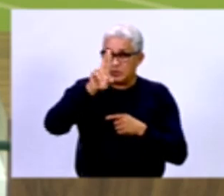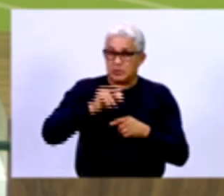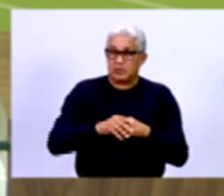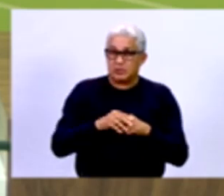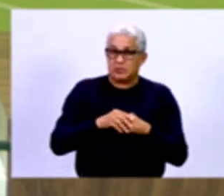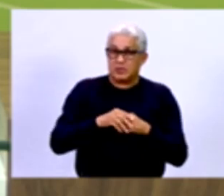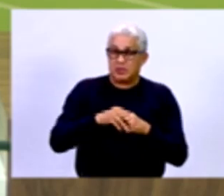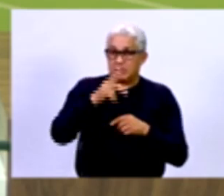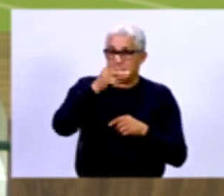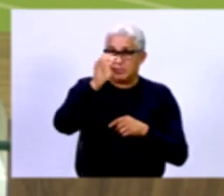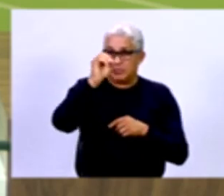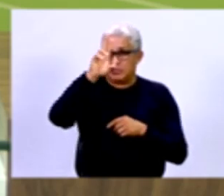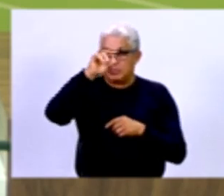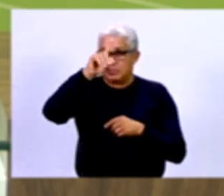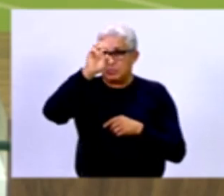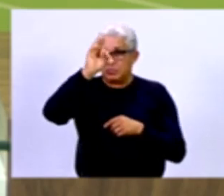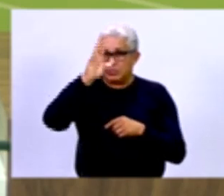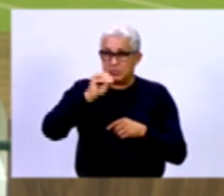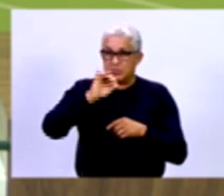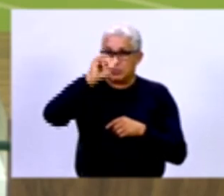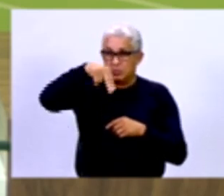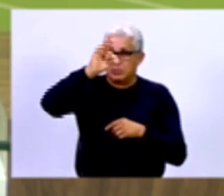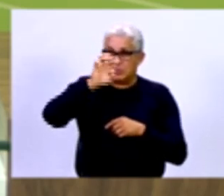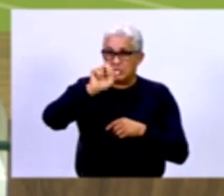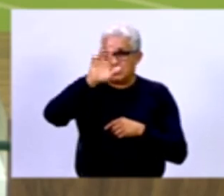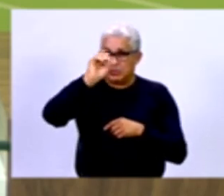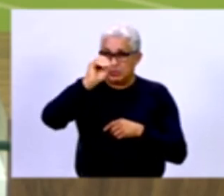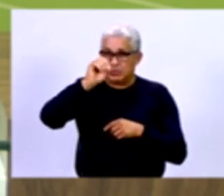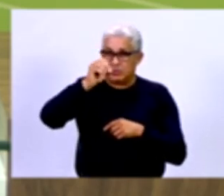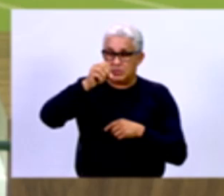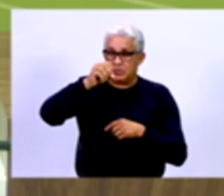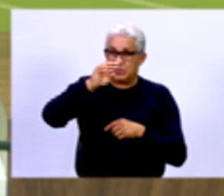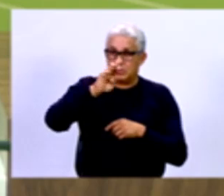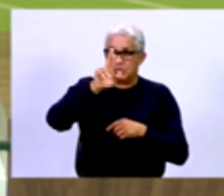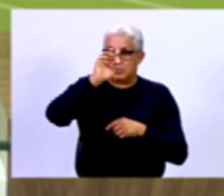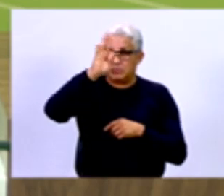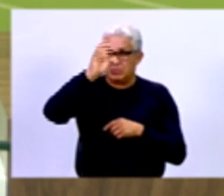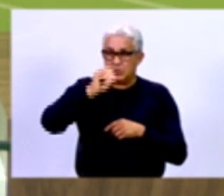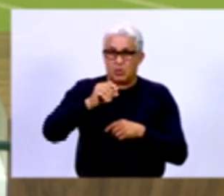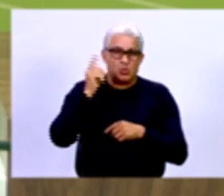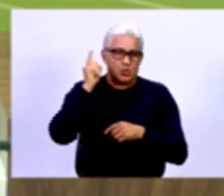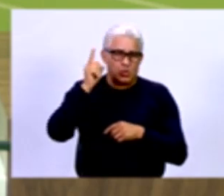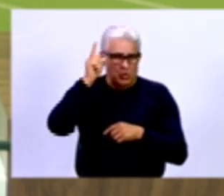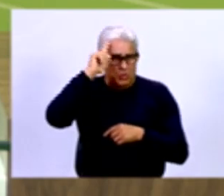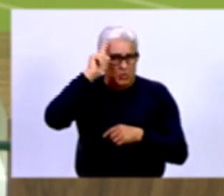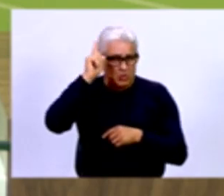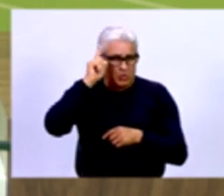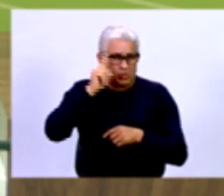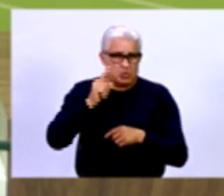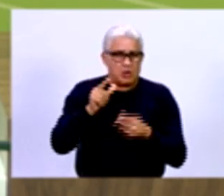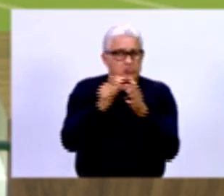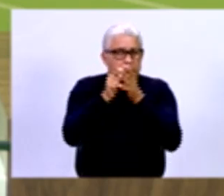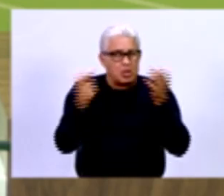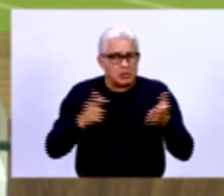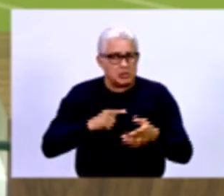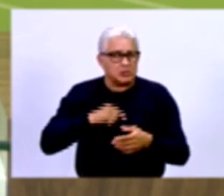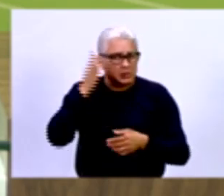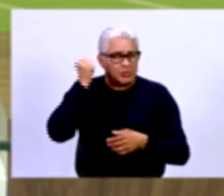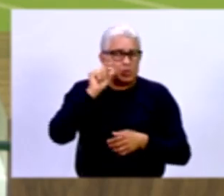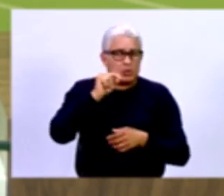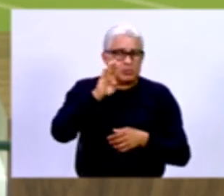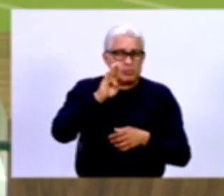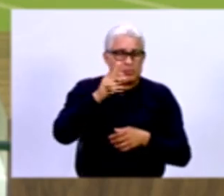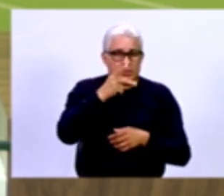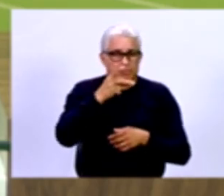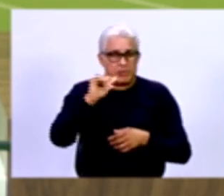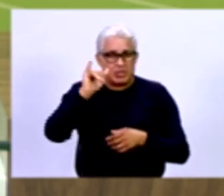Interno Bruto. É o famoso PIB. A gente escuta falar no jornal, a gente escuta falar no dia a dia. Mas e aí? Você sabe o que é o PIB?